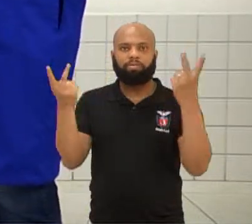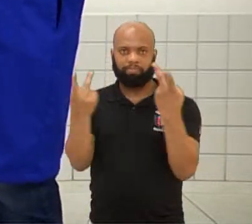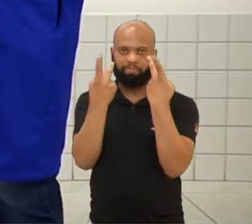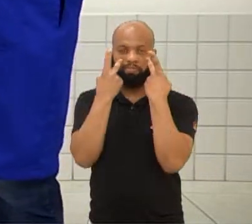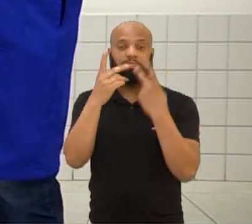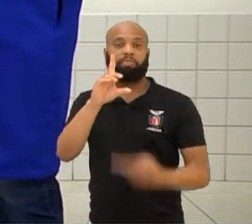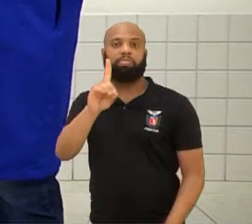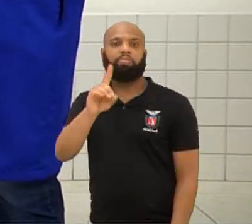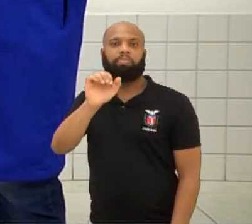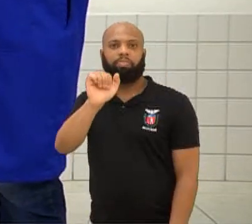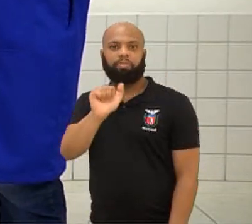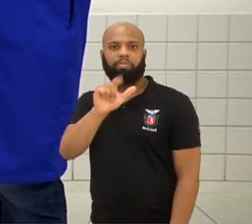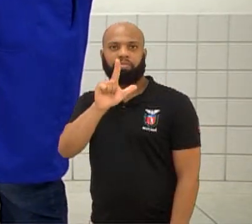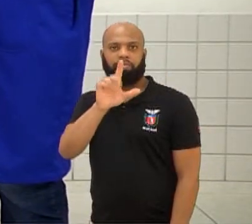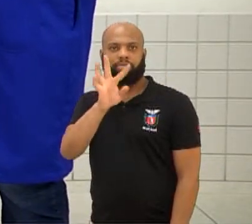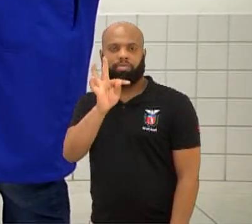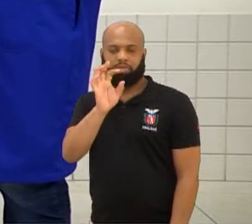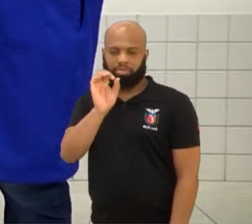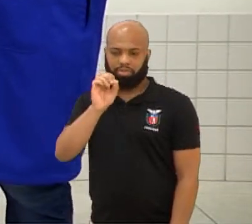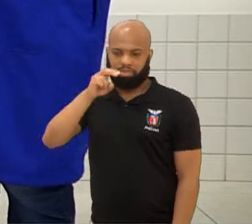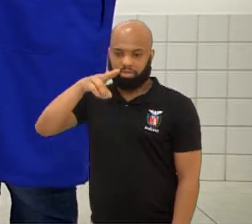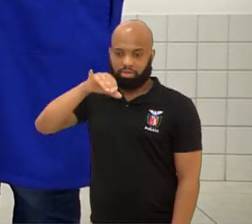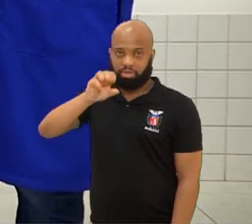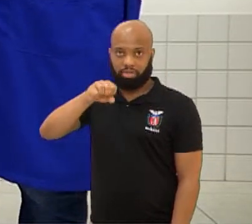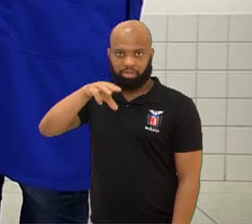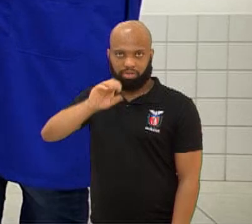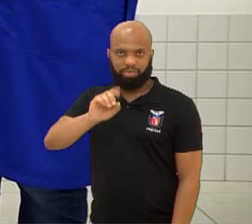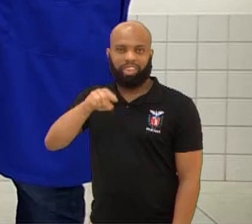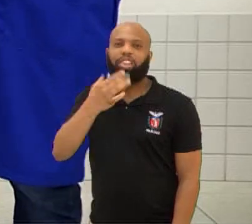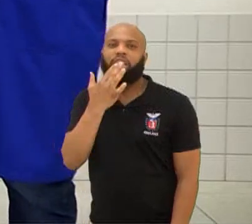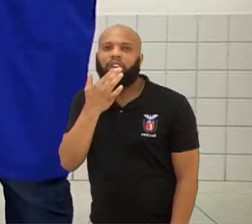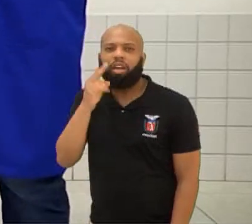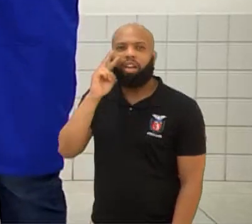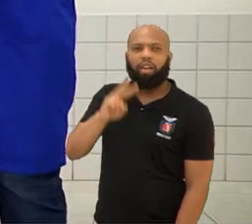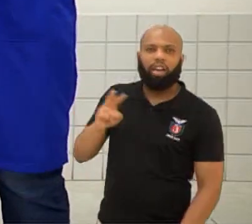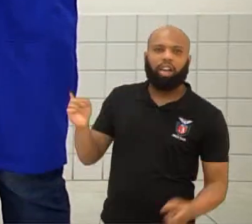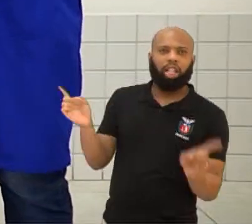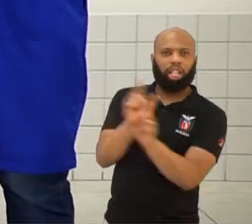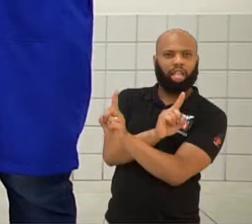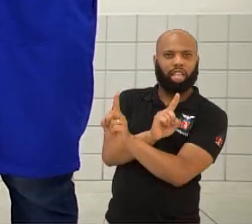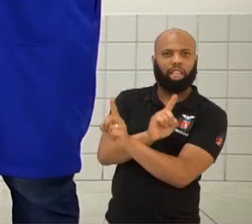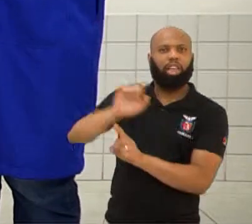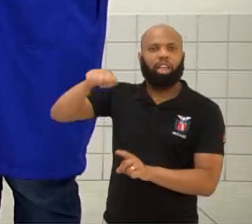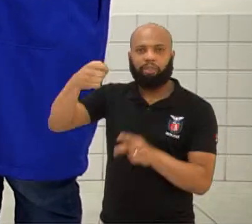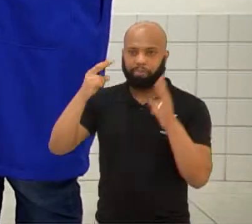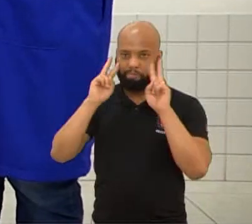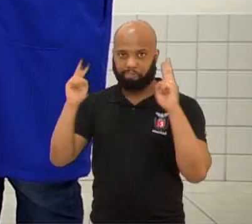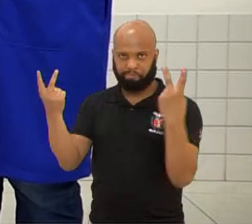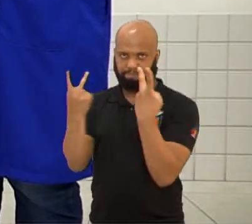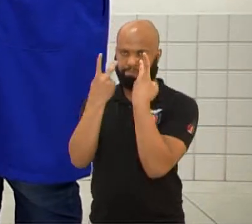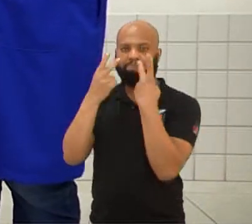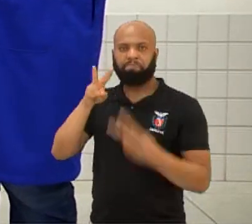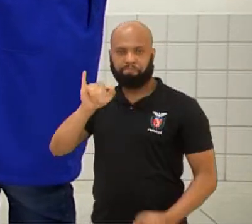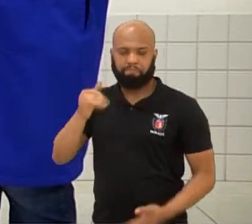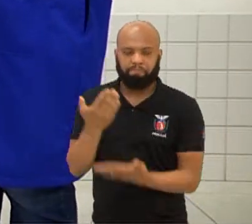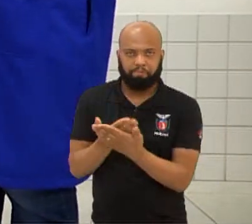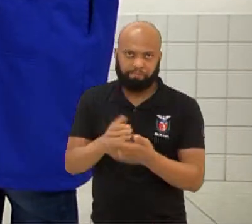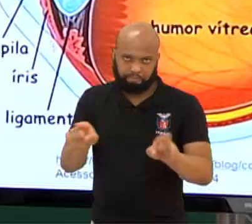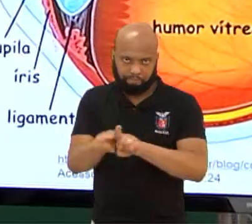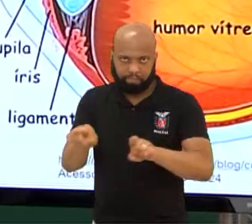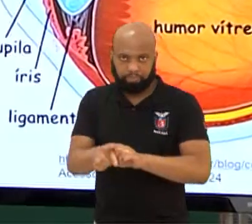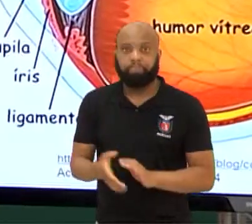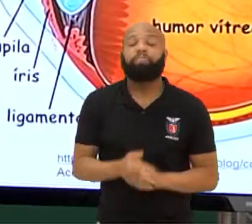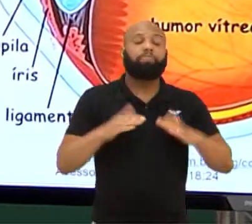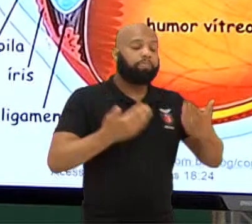mandou, tá? Então vamos lá, professor. Vamos avançar então? Então assim, pessoal, aqui a ideia do olho humano que temos aqui, a gente consegue estar trabalhando com as estruturas, como o